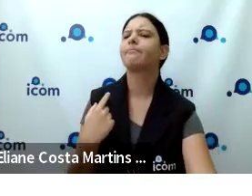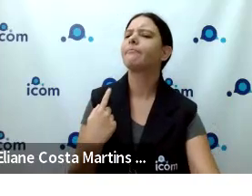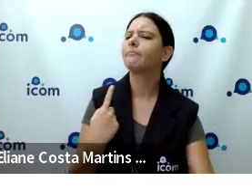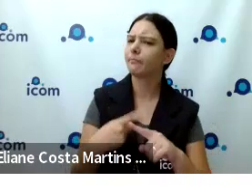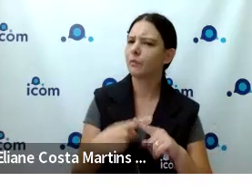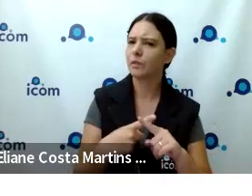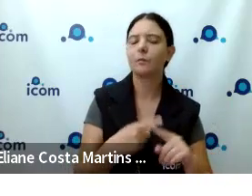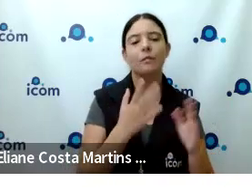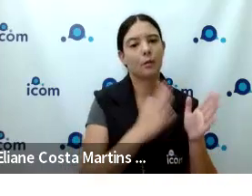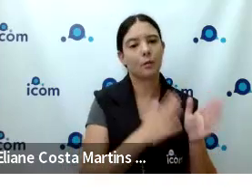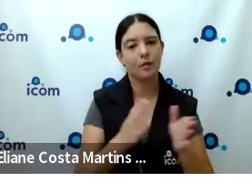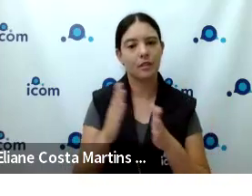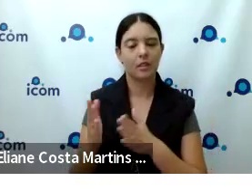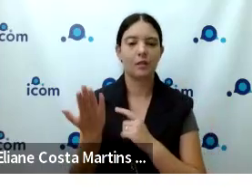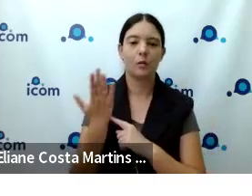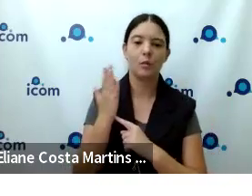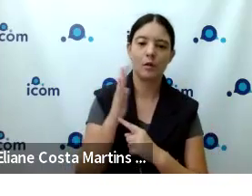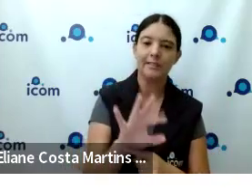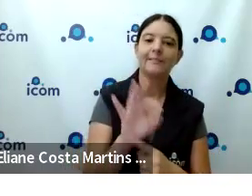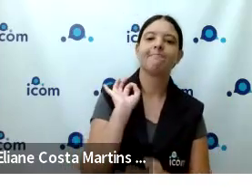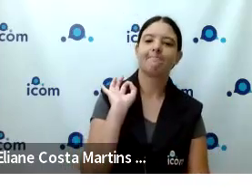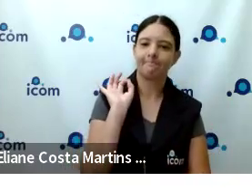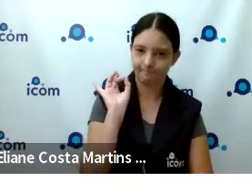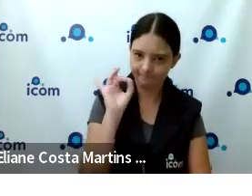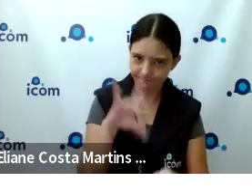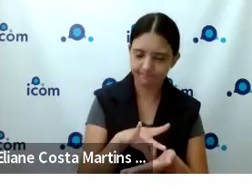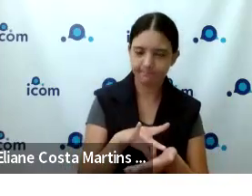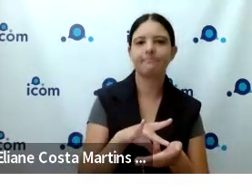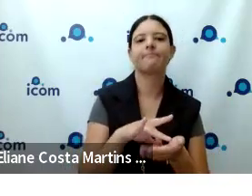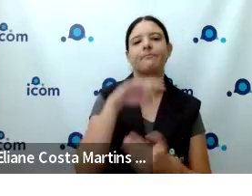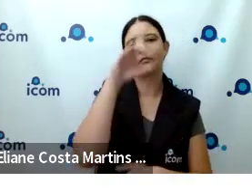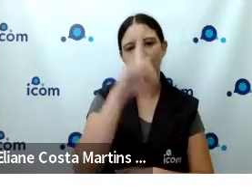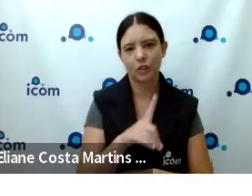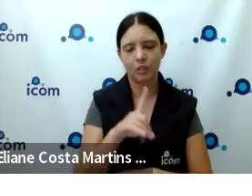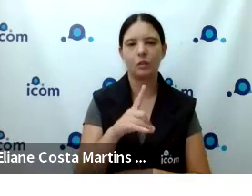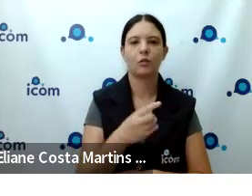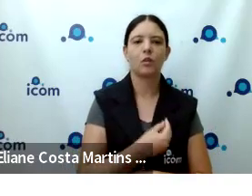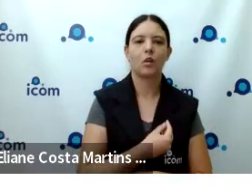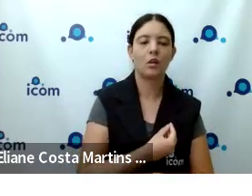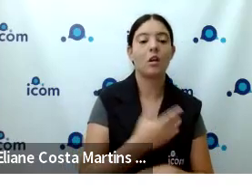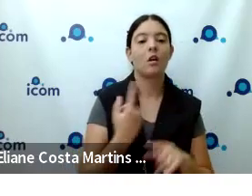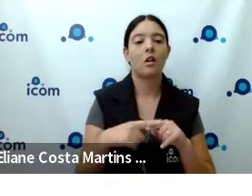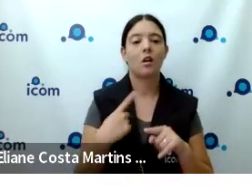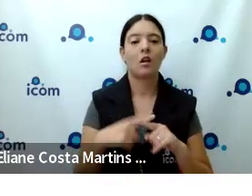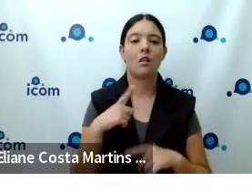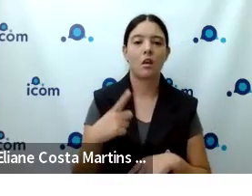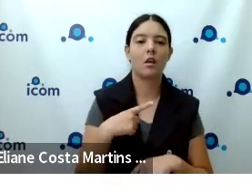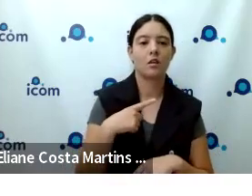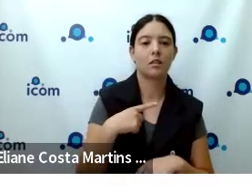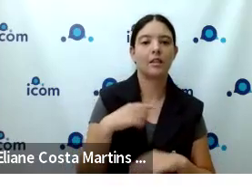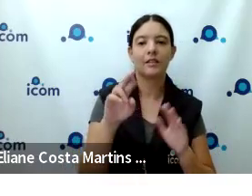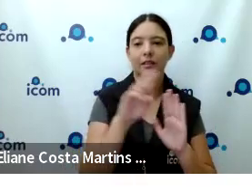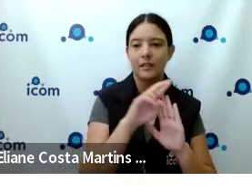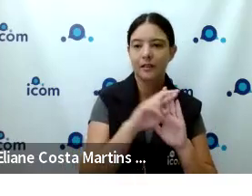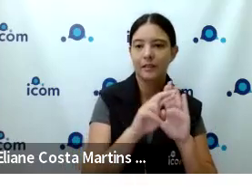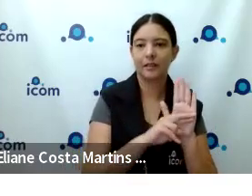processo garante, através da efetivação do direito em vigor, que essas expectativas que estão nas normas